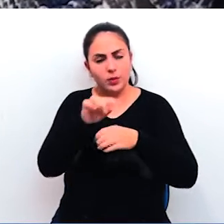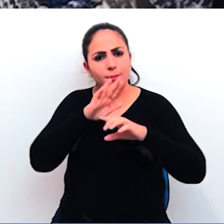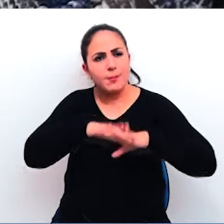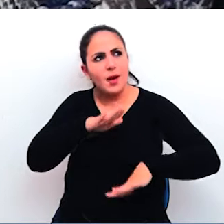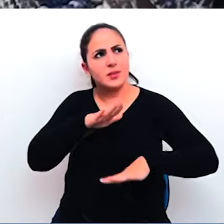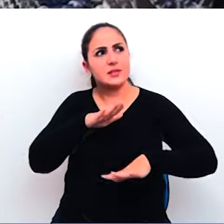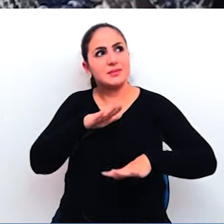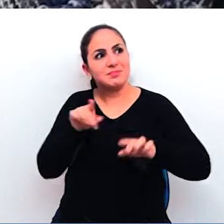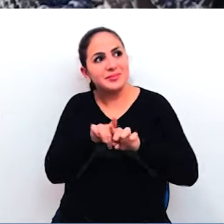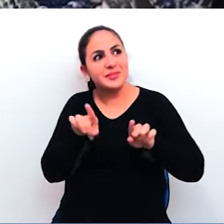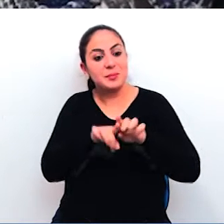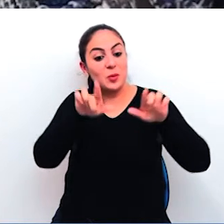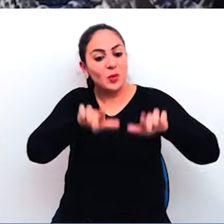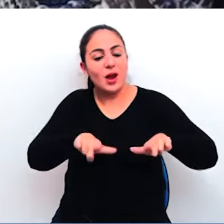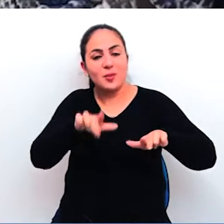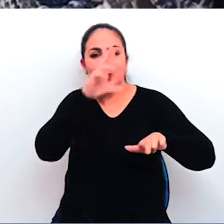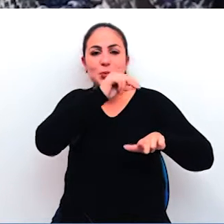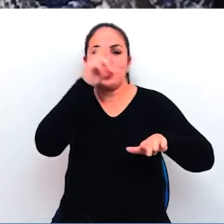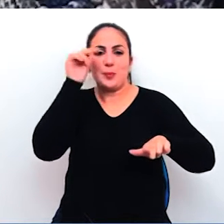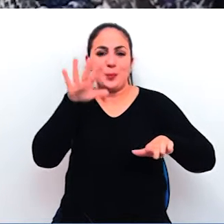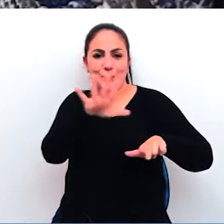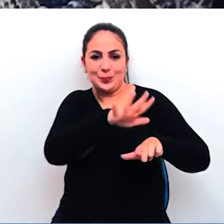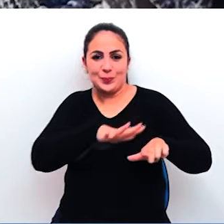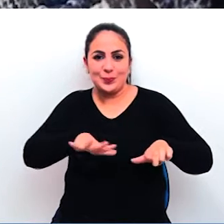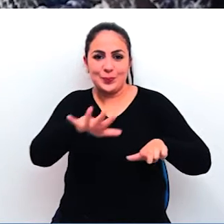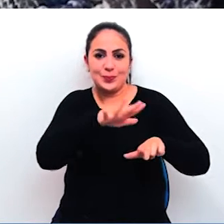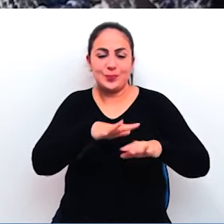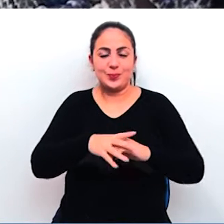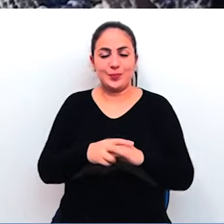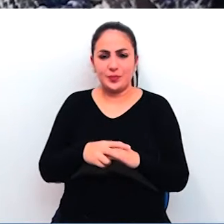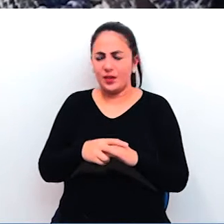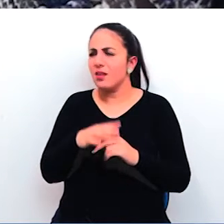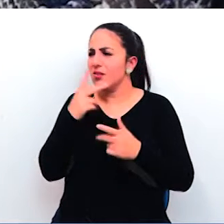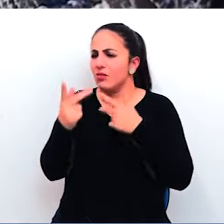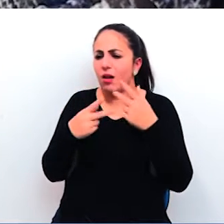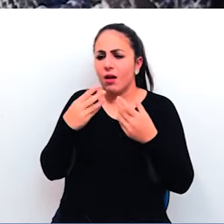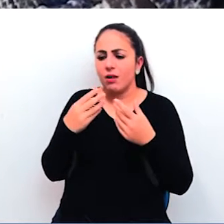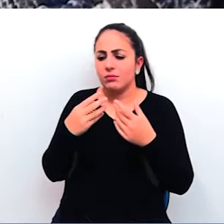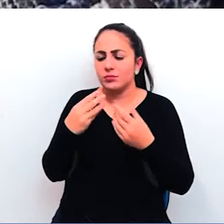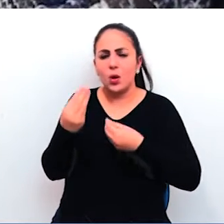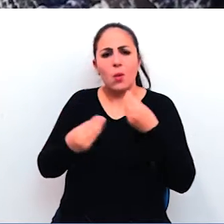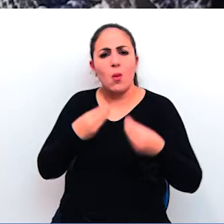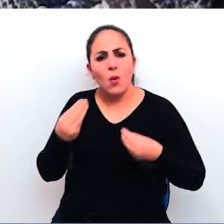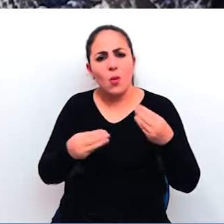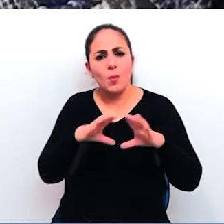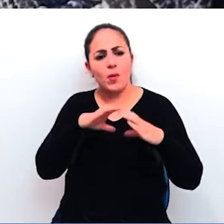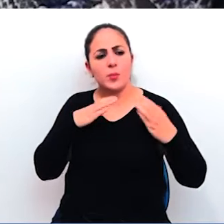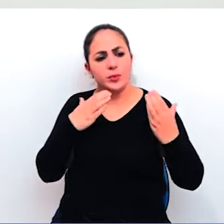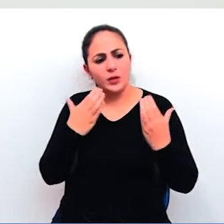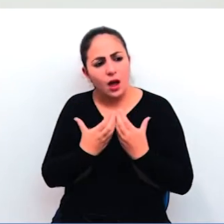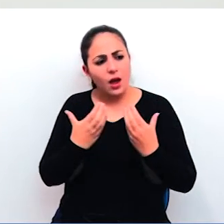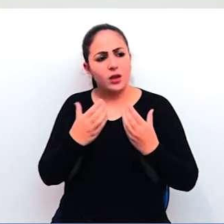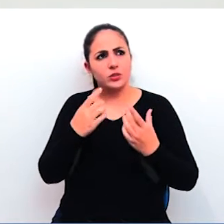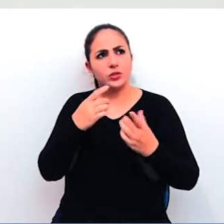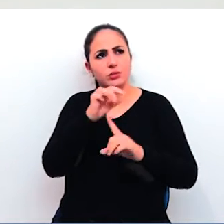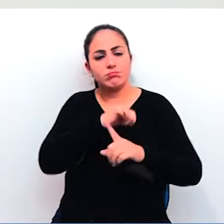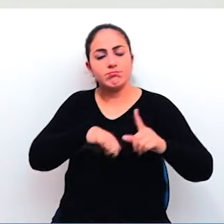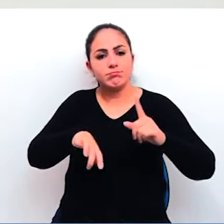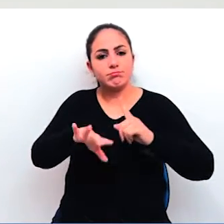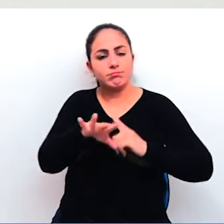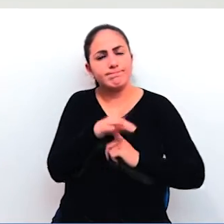mais mas do espaço municipal como um todo ele vai definir é de que forma a comunidade a